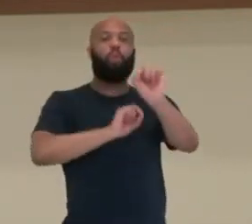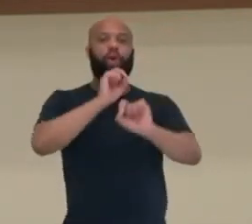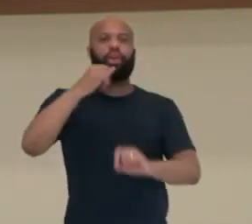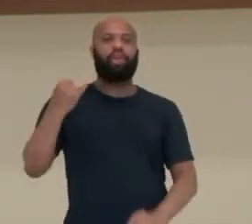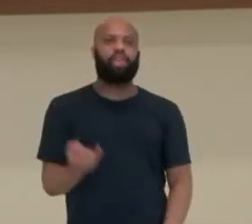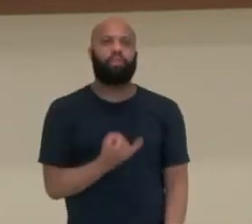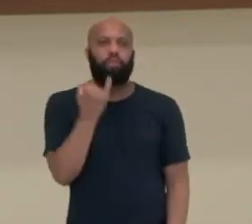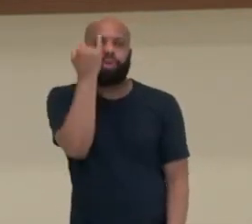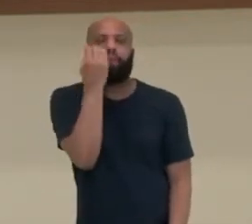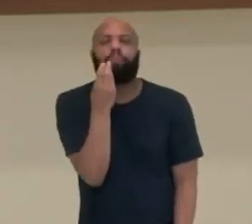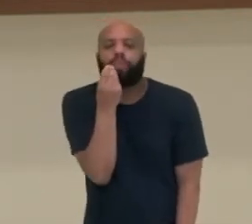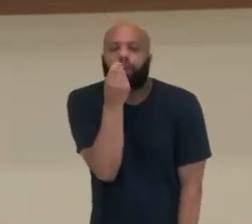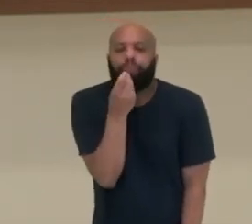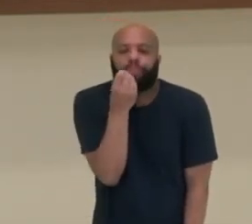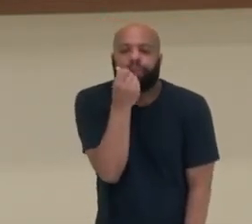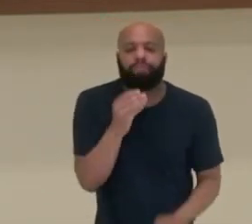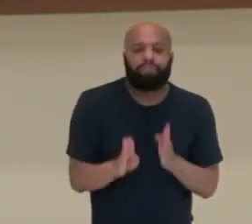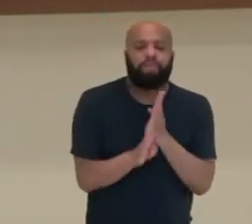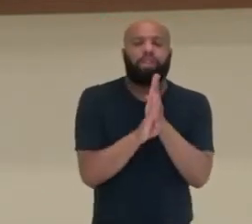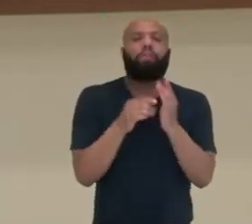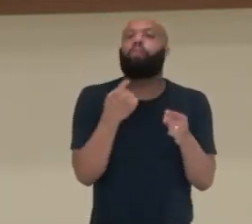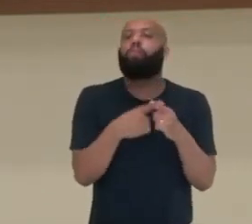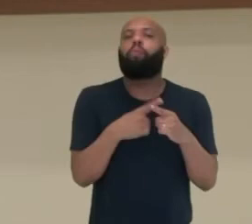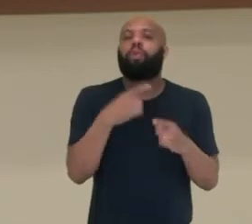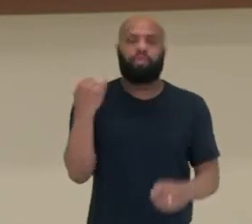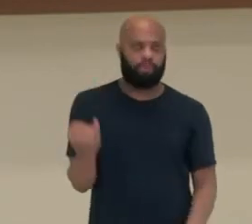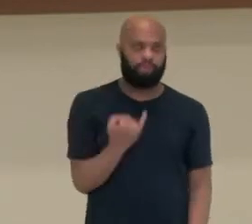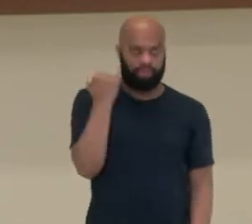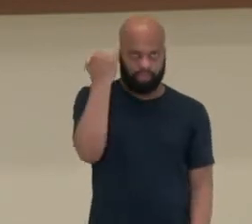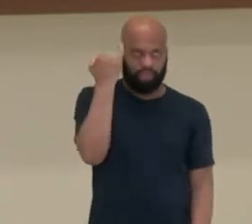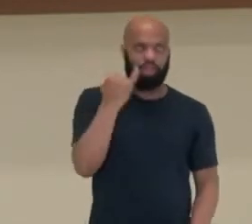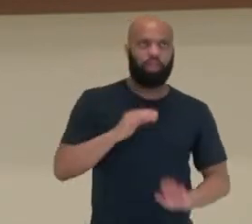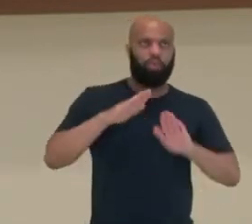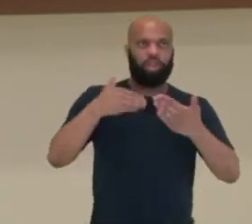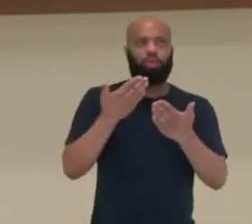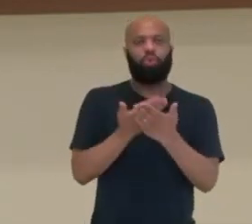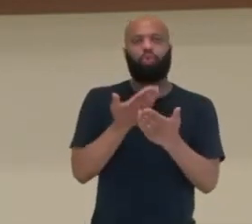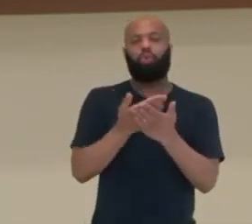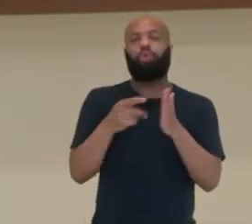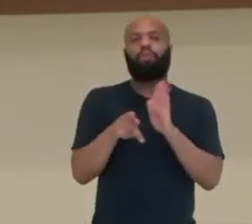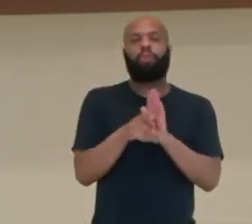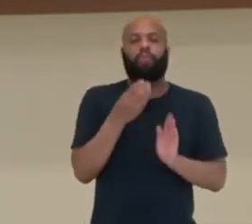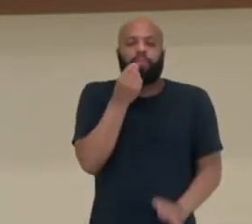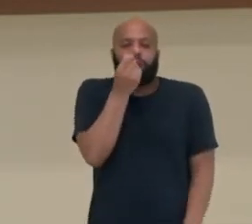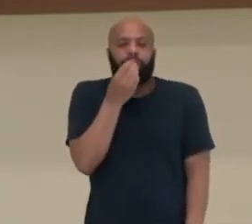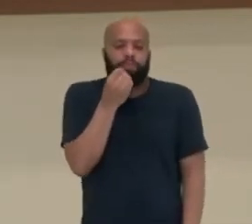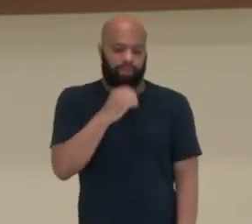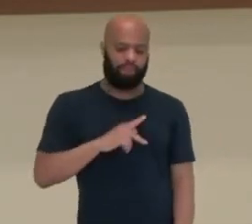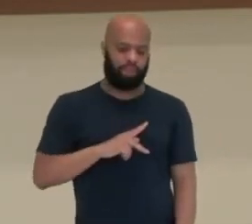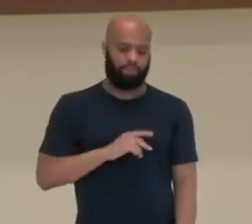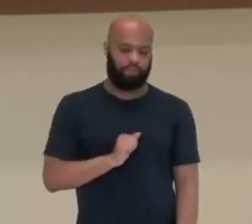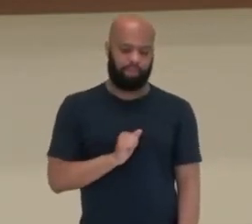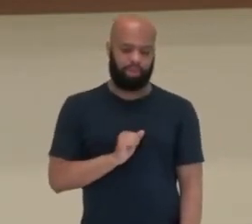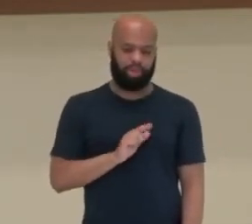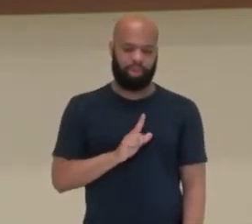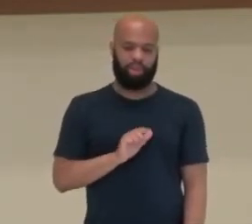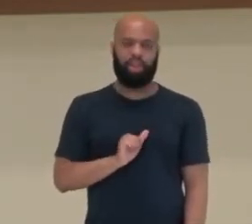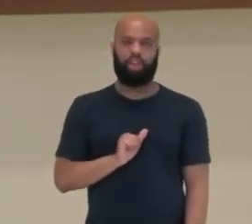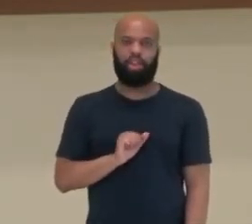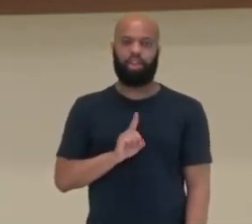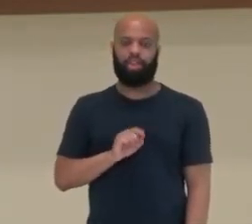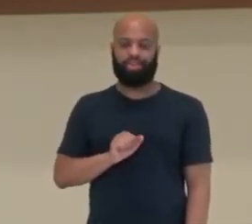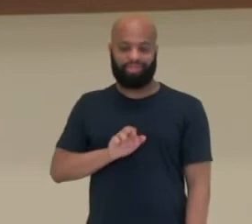de sentirmos os gostos das coisas? Lá quando nós falamos sobre gustação ou paladar, pense num